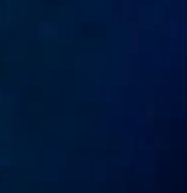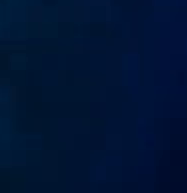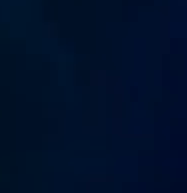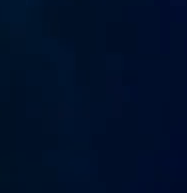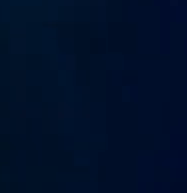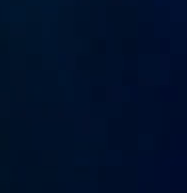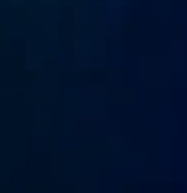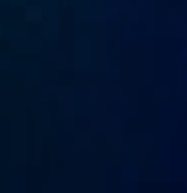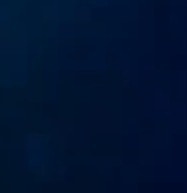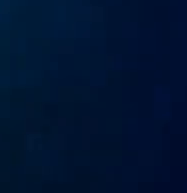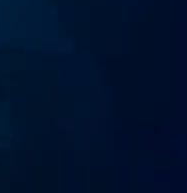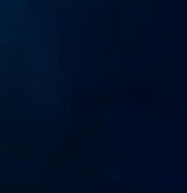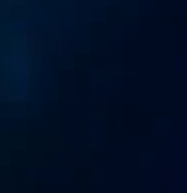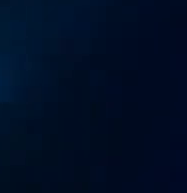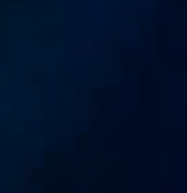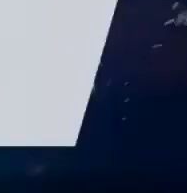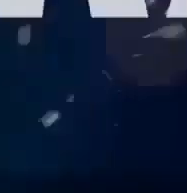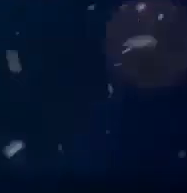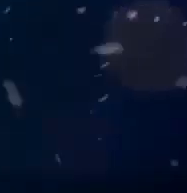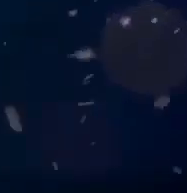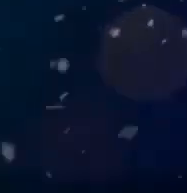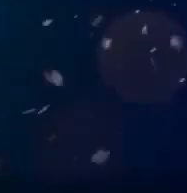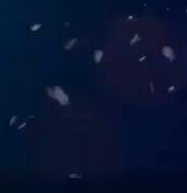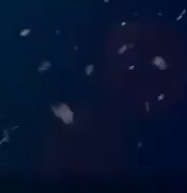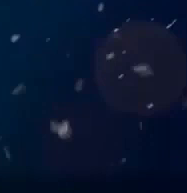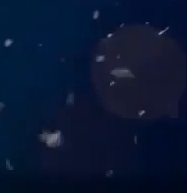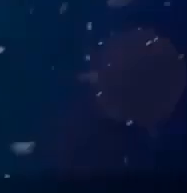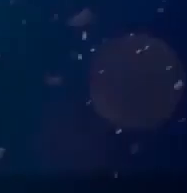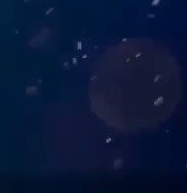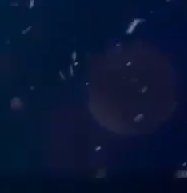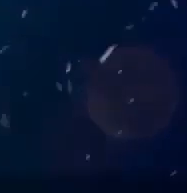Jesus é digno de ser adorado.